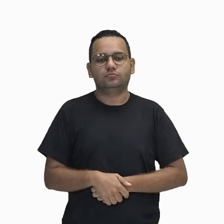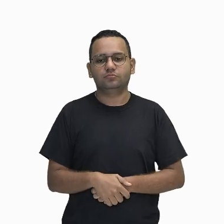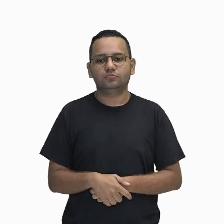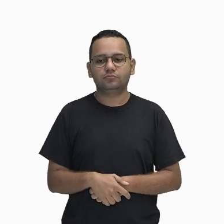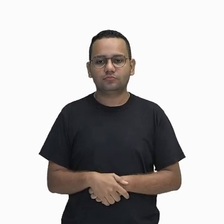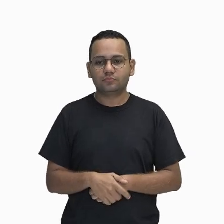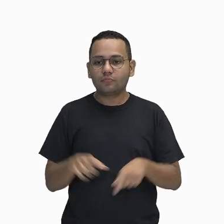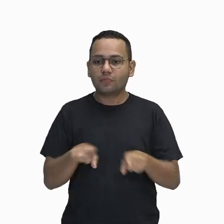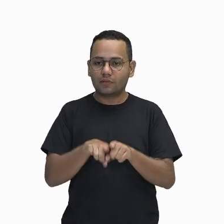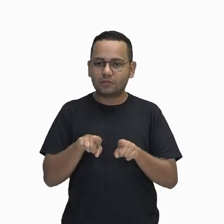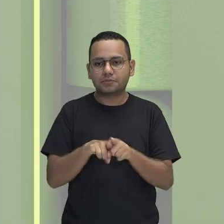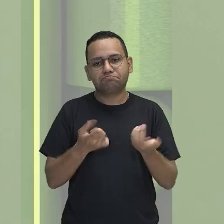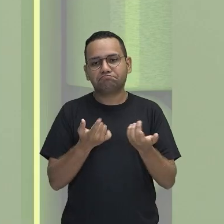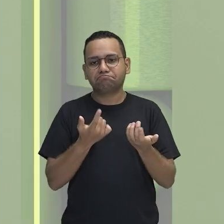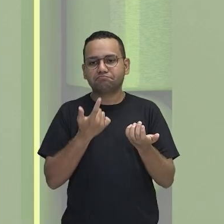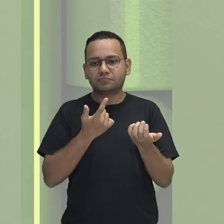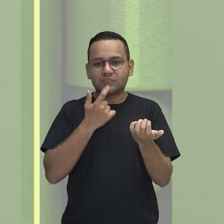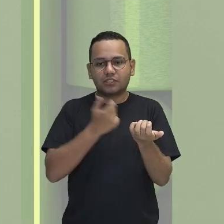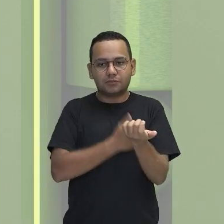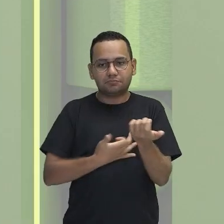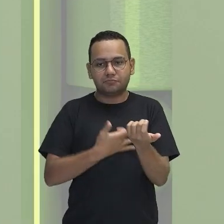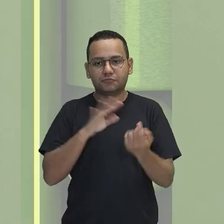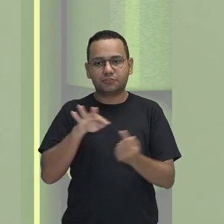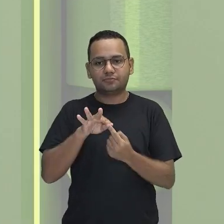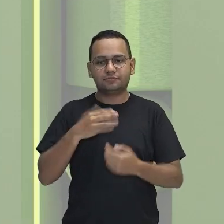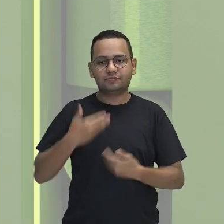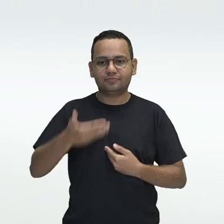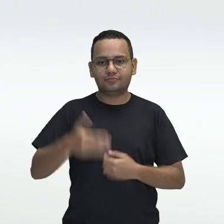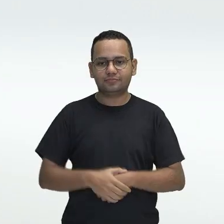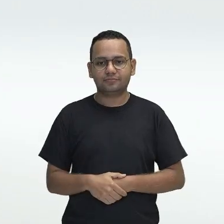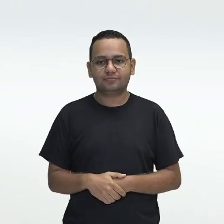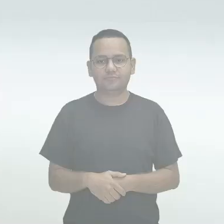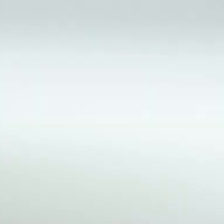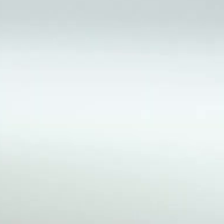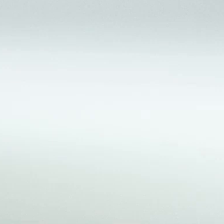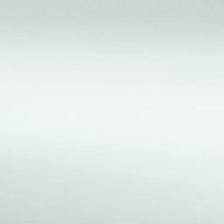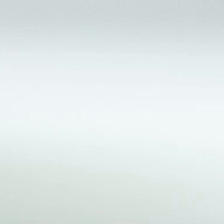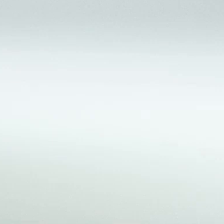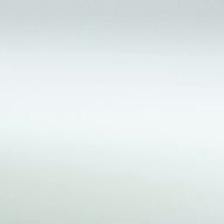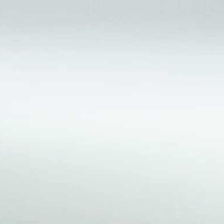as funções do sangue. E vamos para a nossa aula.